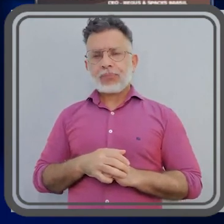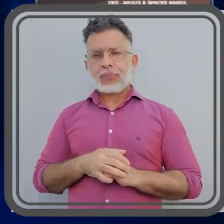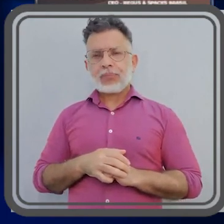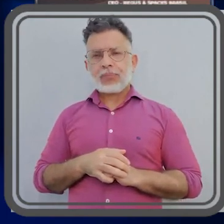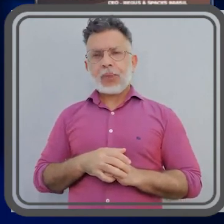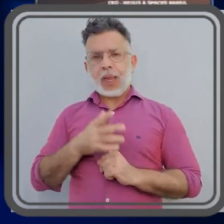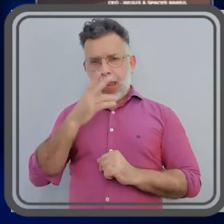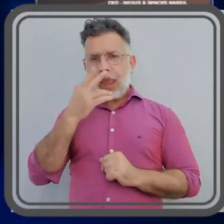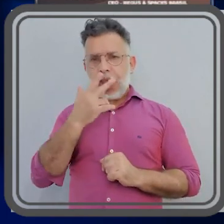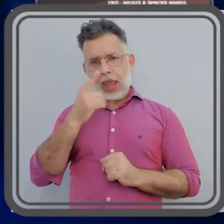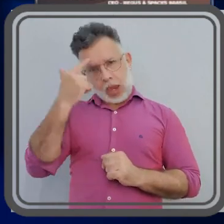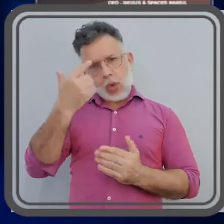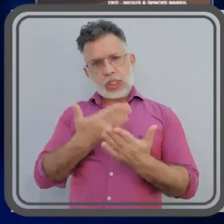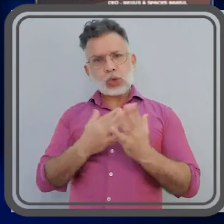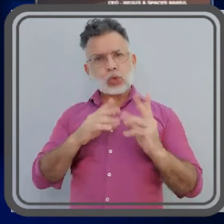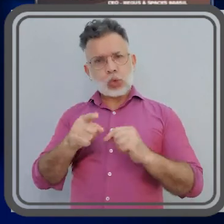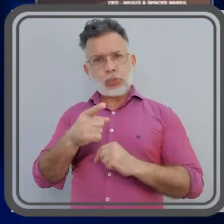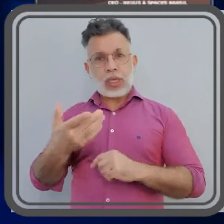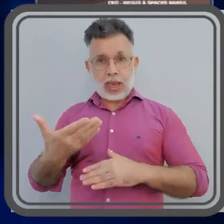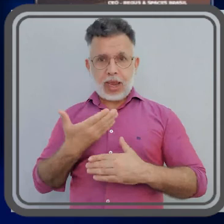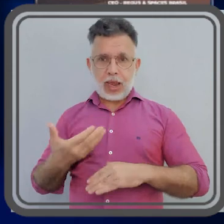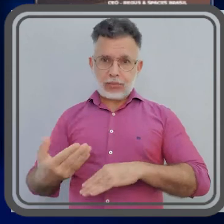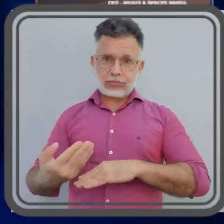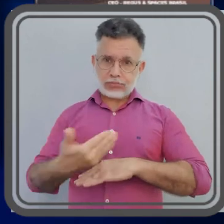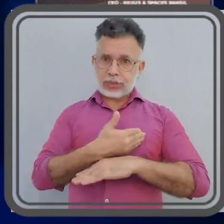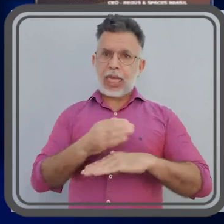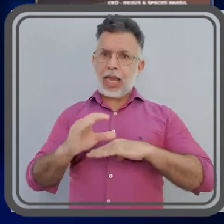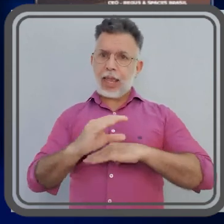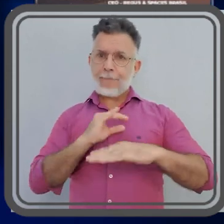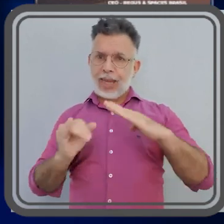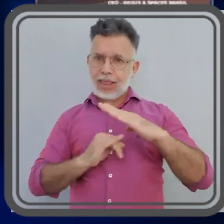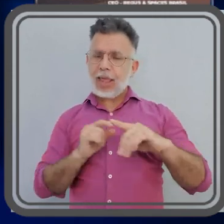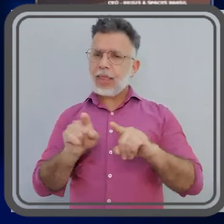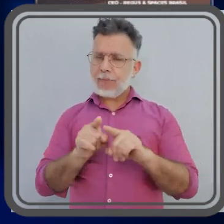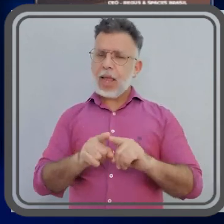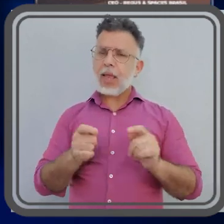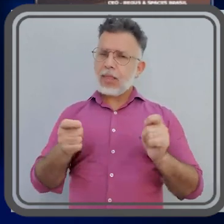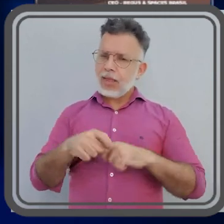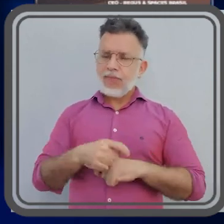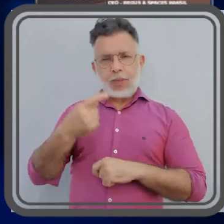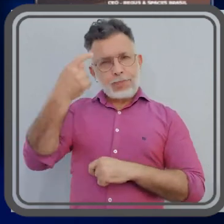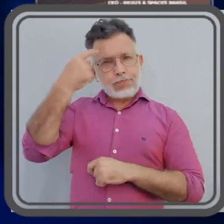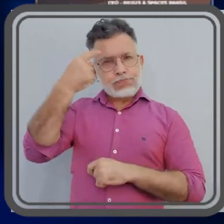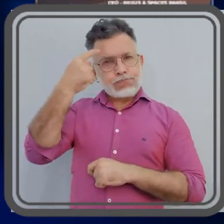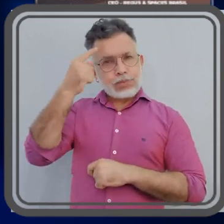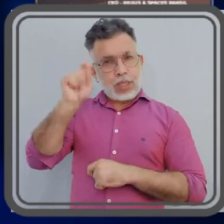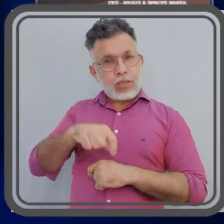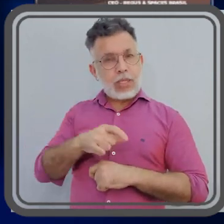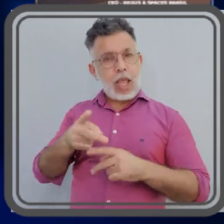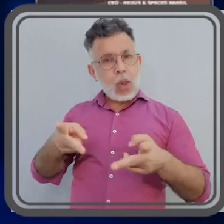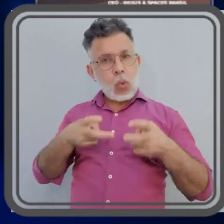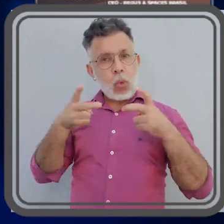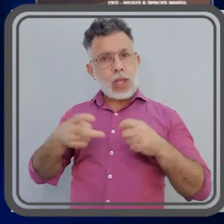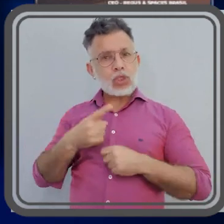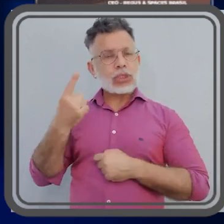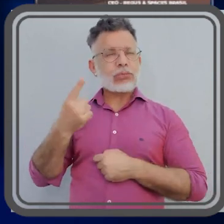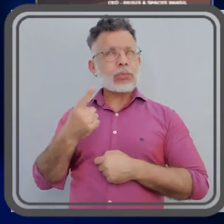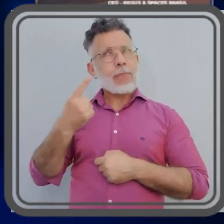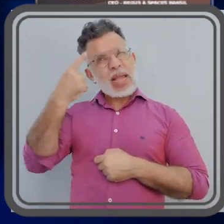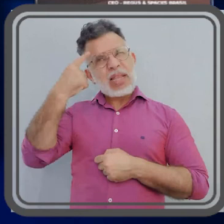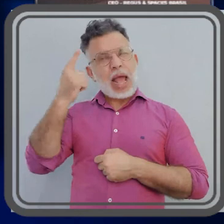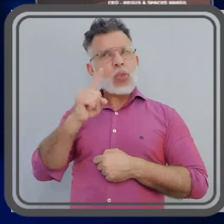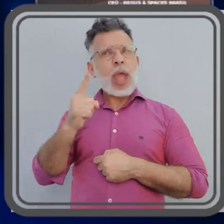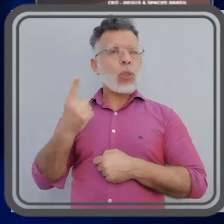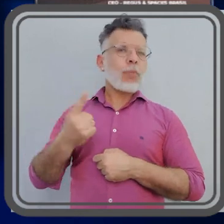E eu acredito que todo mundo que queira empreender também deveria considerar ser lucrativo no primeiro dia, né?